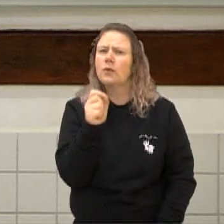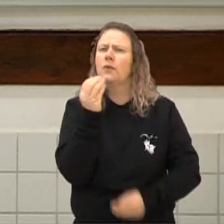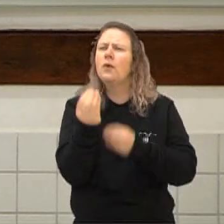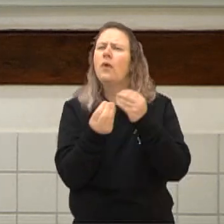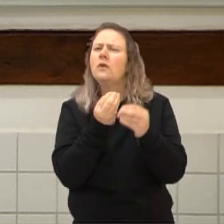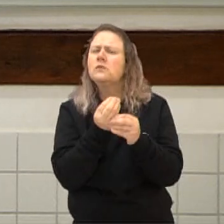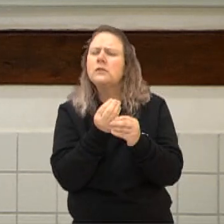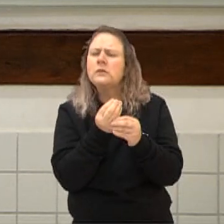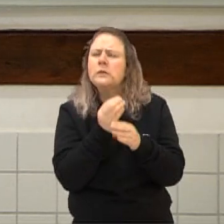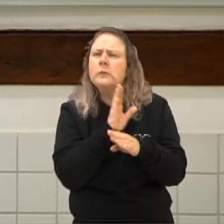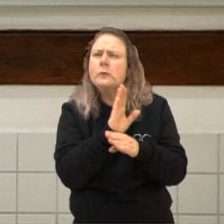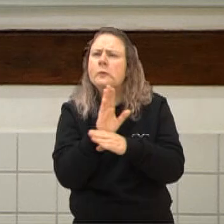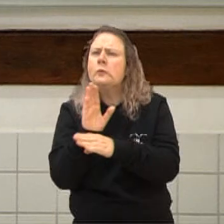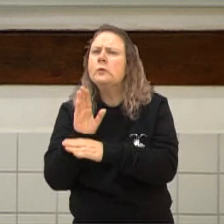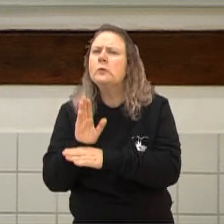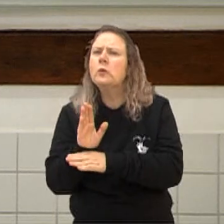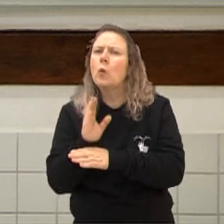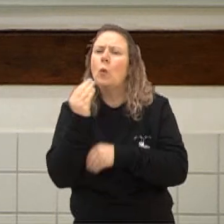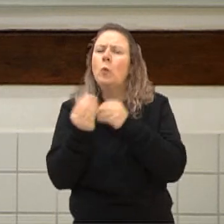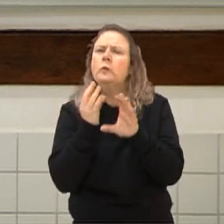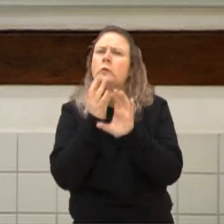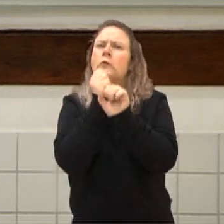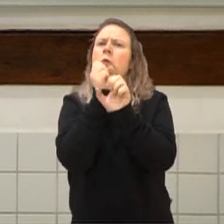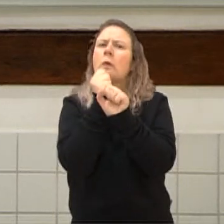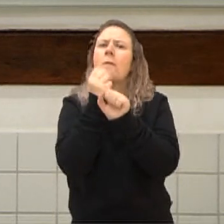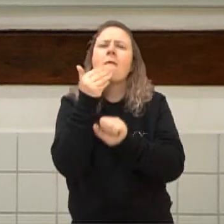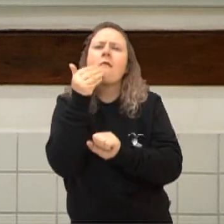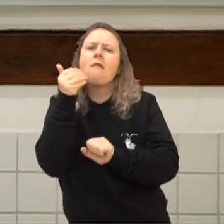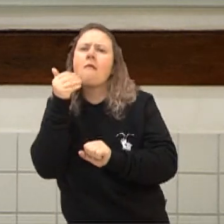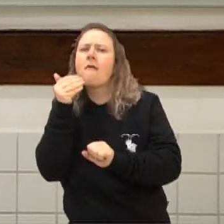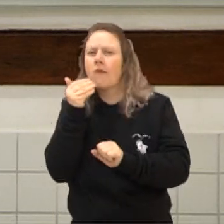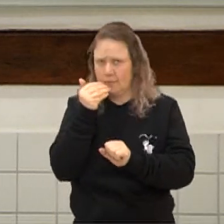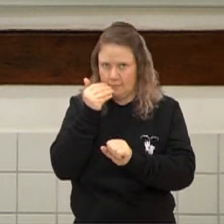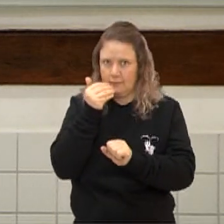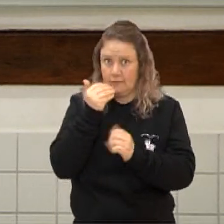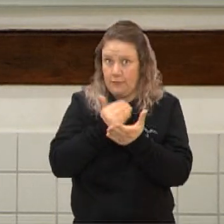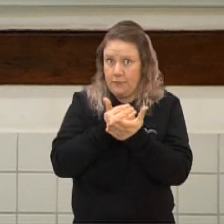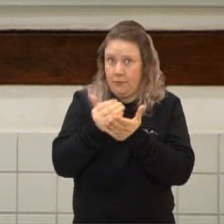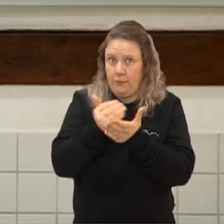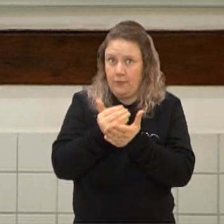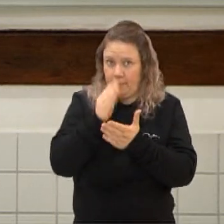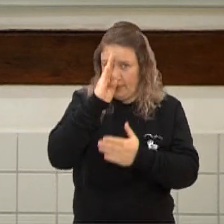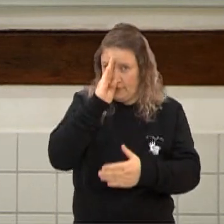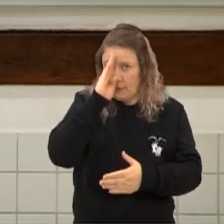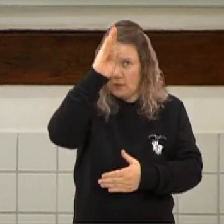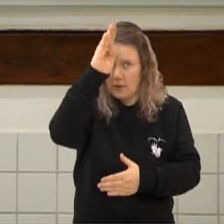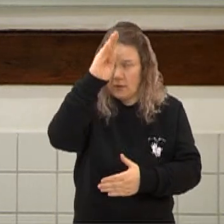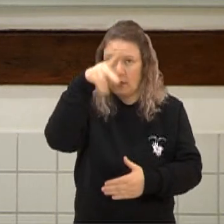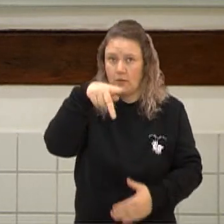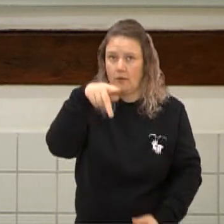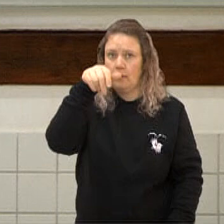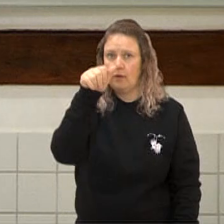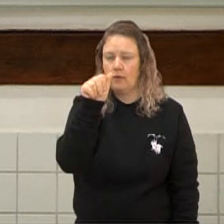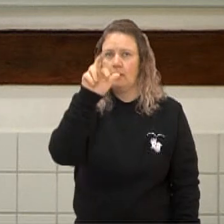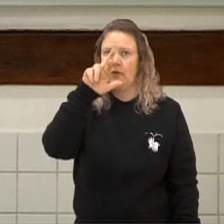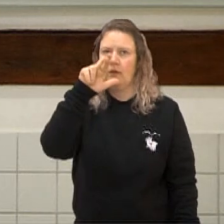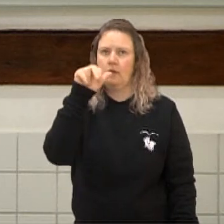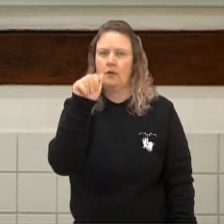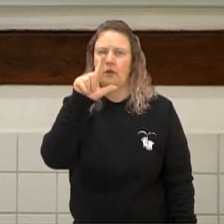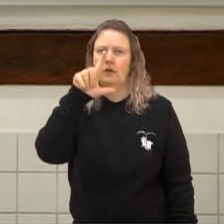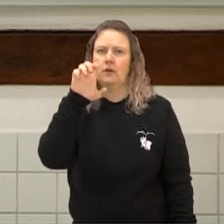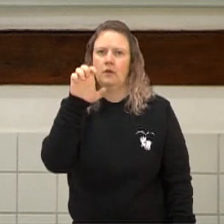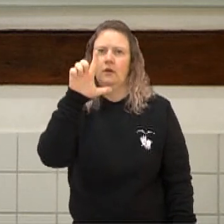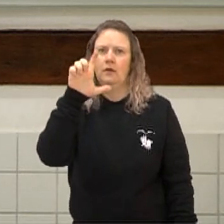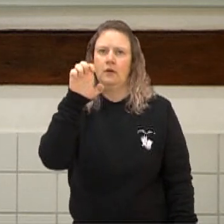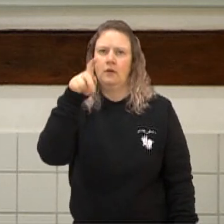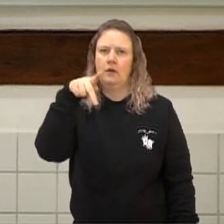macetezinhos para você enxergar como calcular com alguma facilidade. E hoje nós vamos começar principalmente com o paralelepípedo, tanto reto quanto